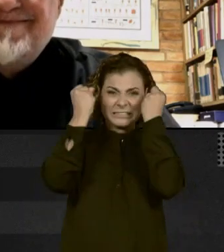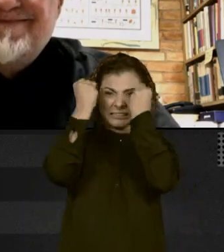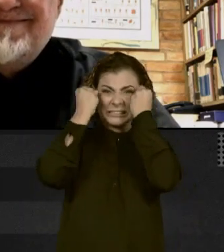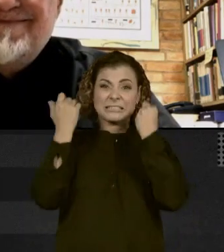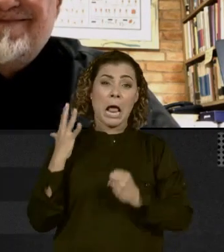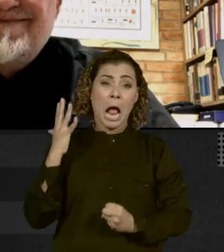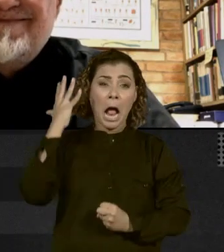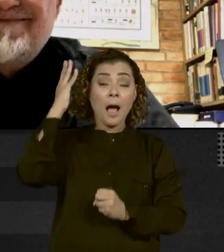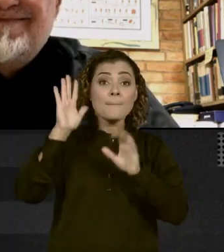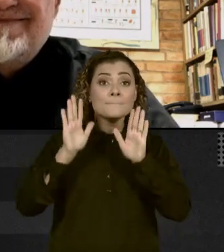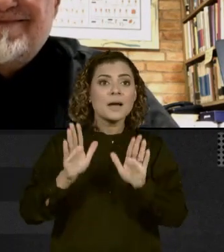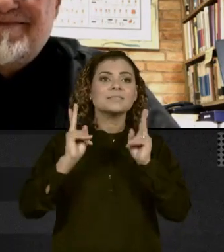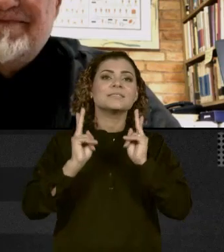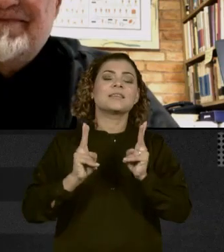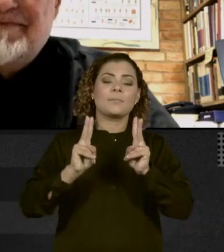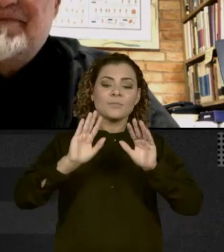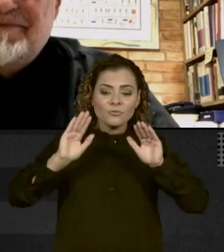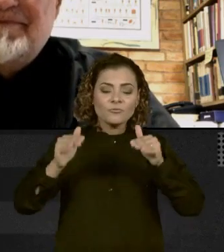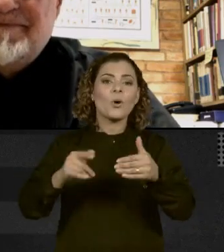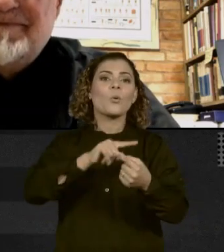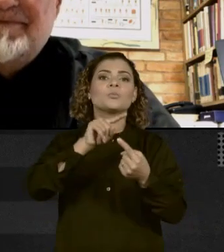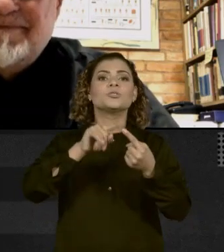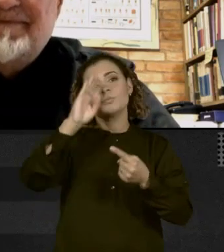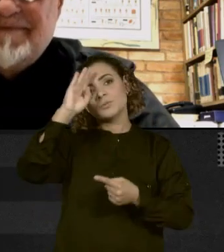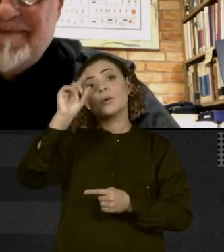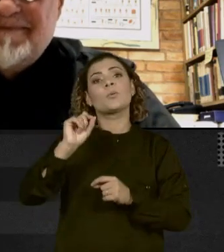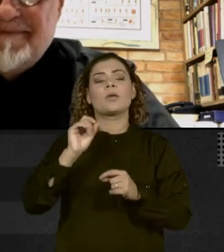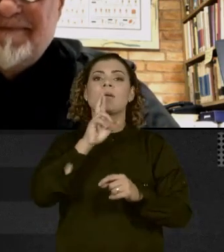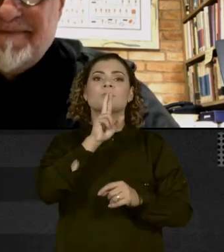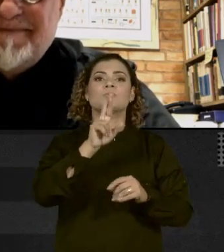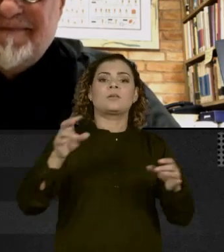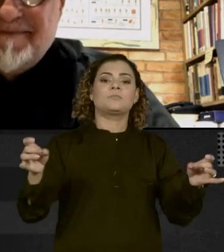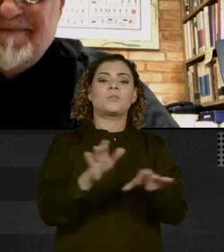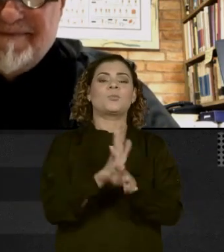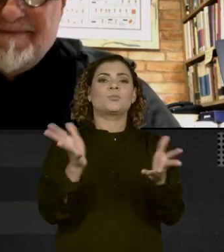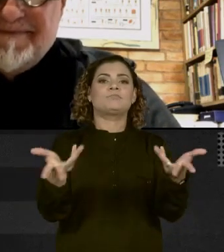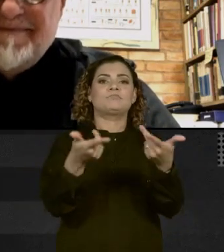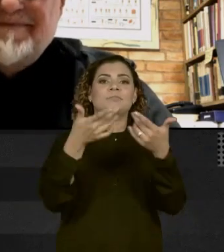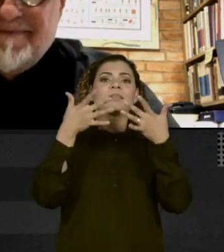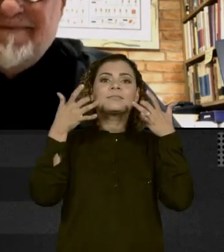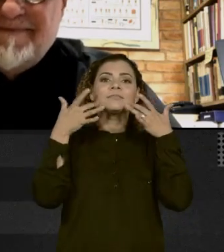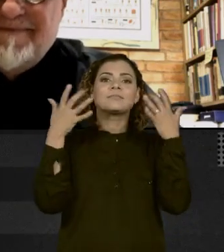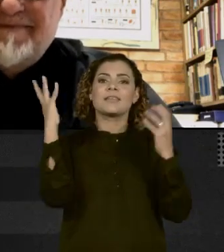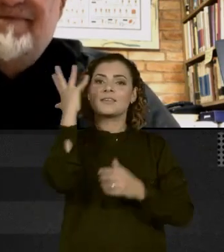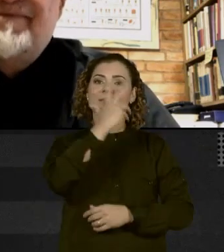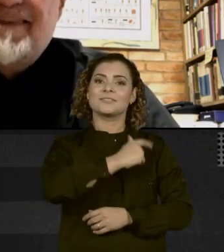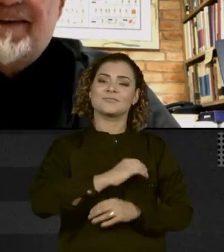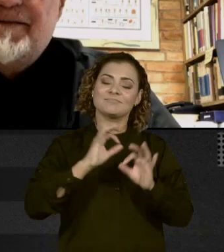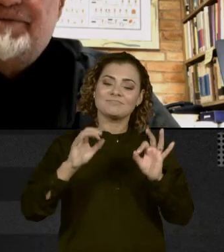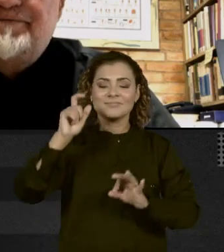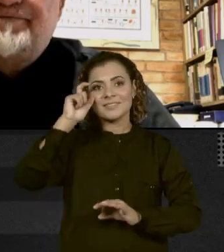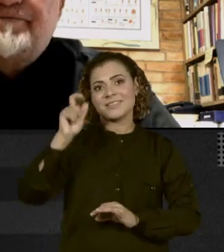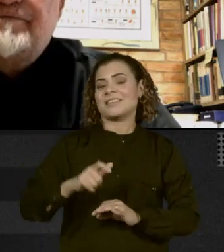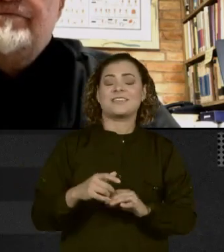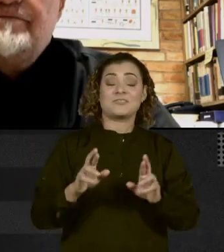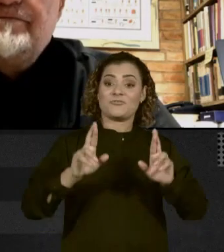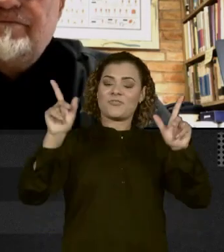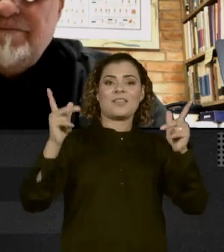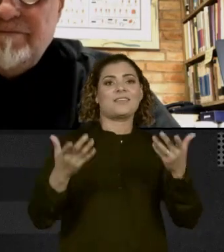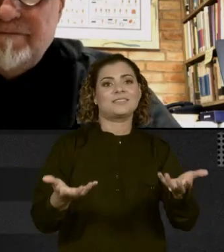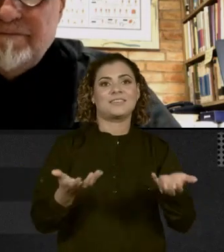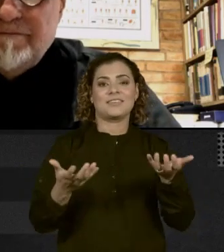né? A gente briga, a gente diverge, a gente se